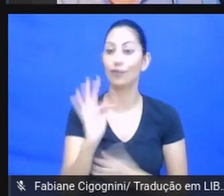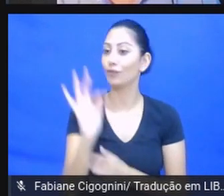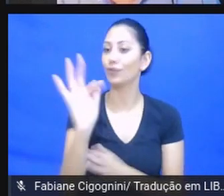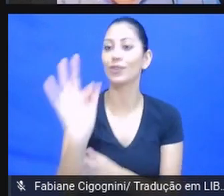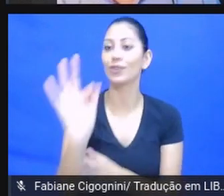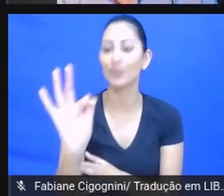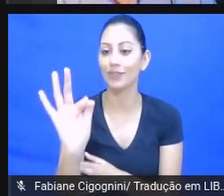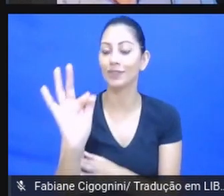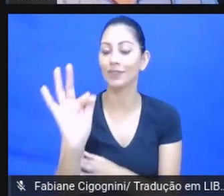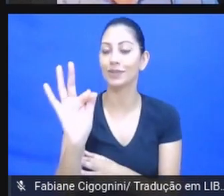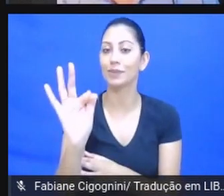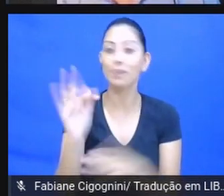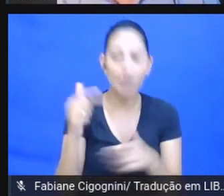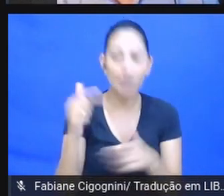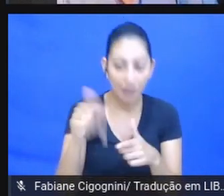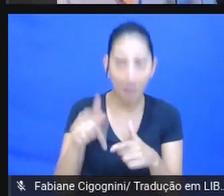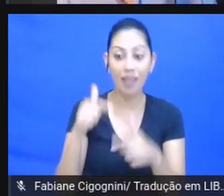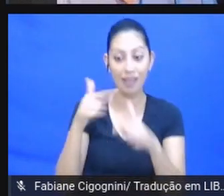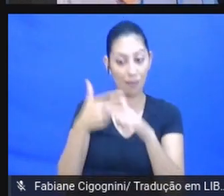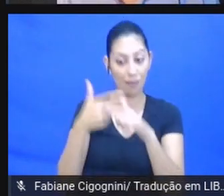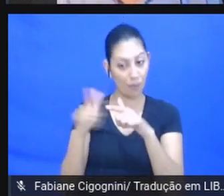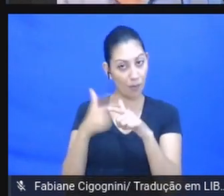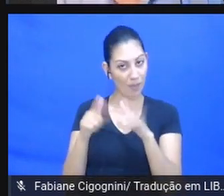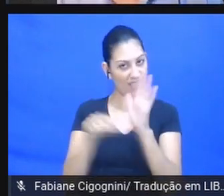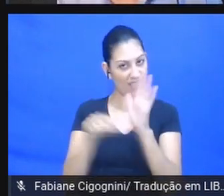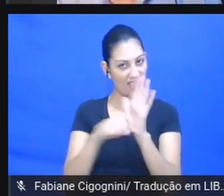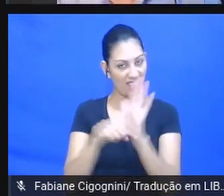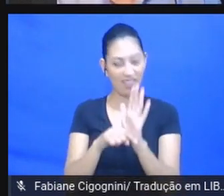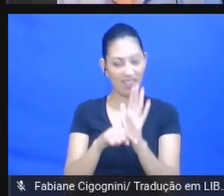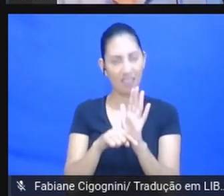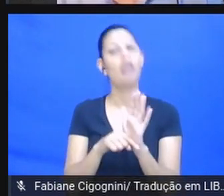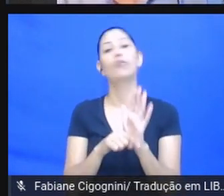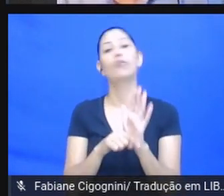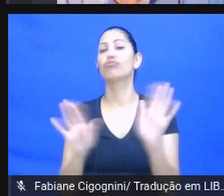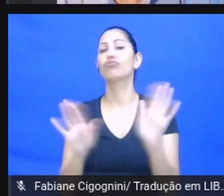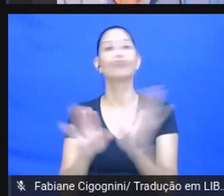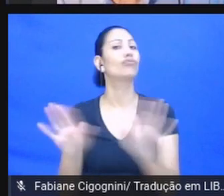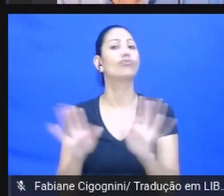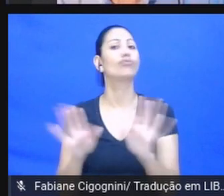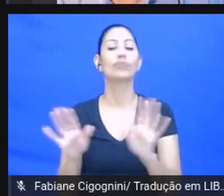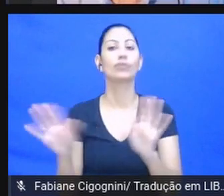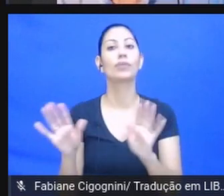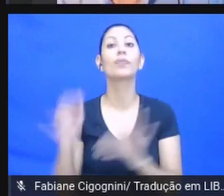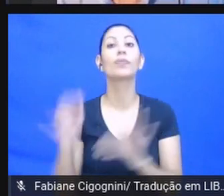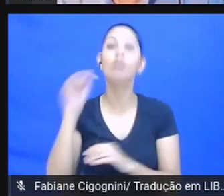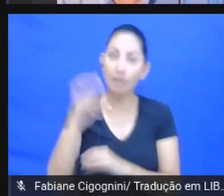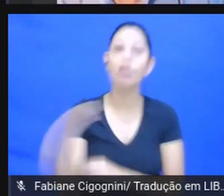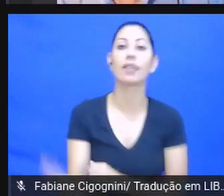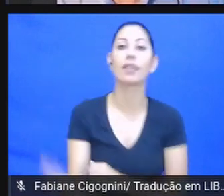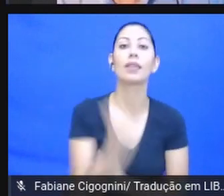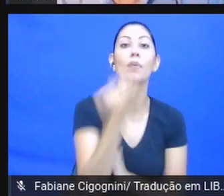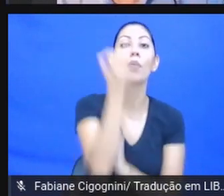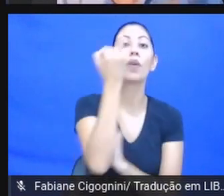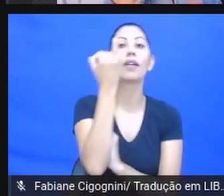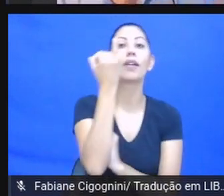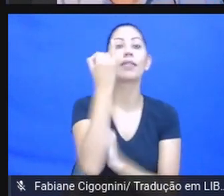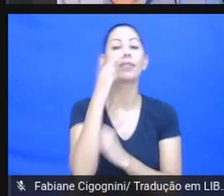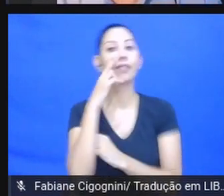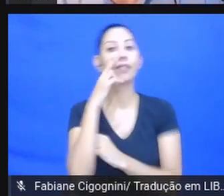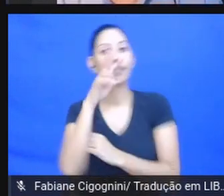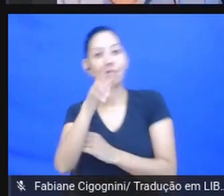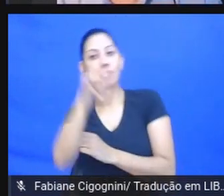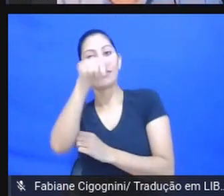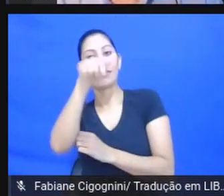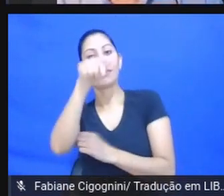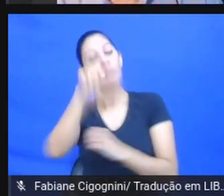um problema negativo, mas vejo como uma questão importante. Já está